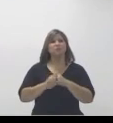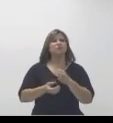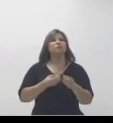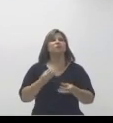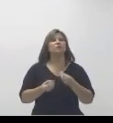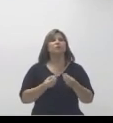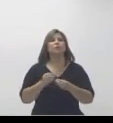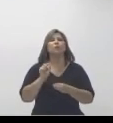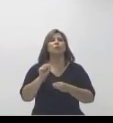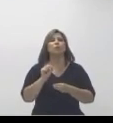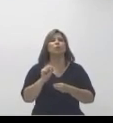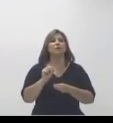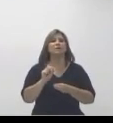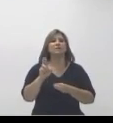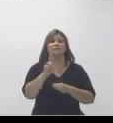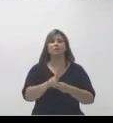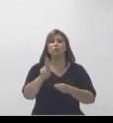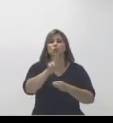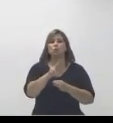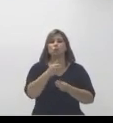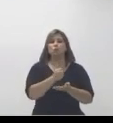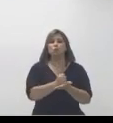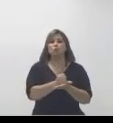que seria o uso controlado de drogas